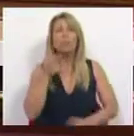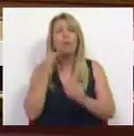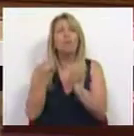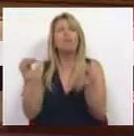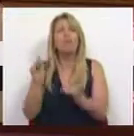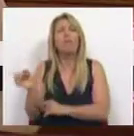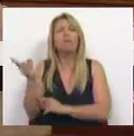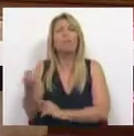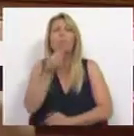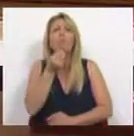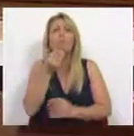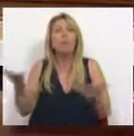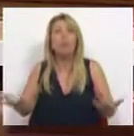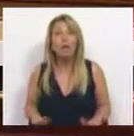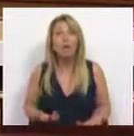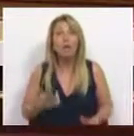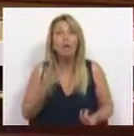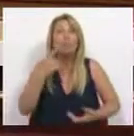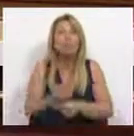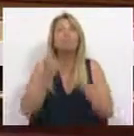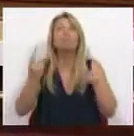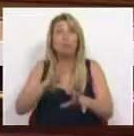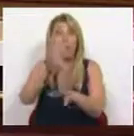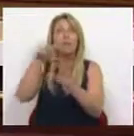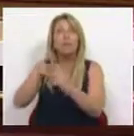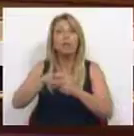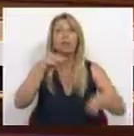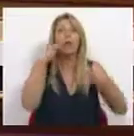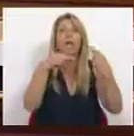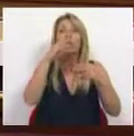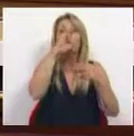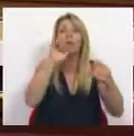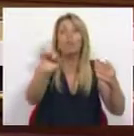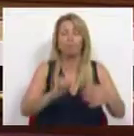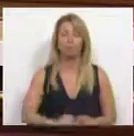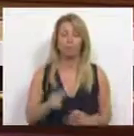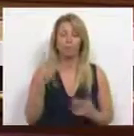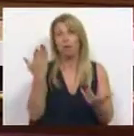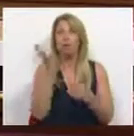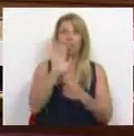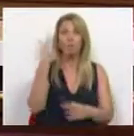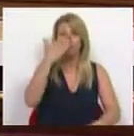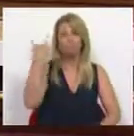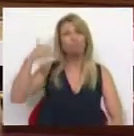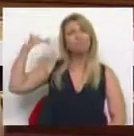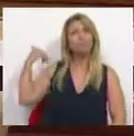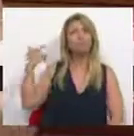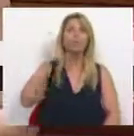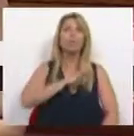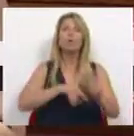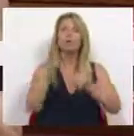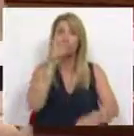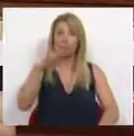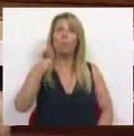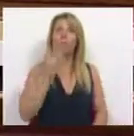alimentar e a sua causa efetiva nas cantinas. Por exemplo, no outro dia o senhor deputado do PSD, quando nós discutimos aqui o projeto dos Verdes